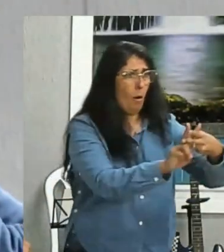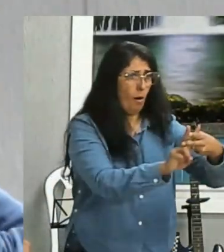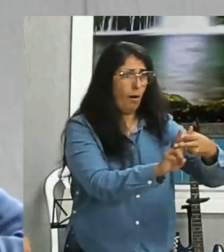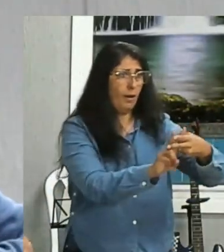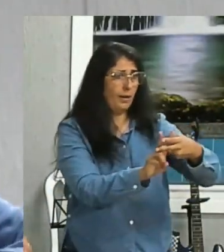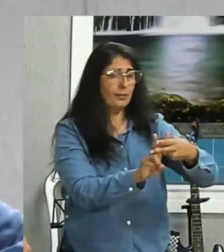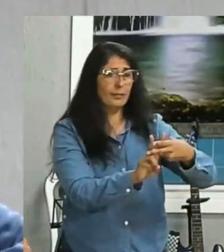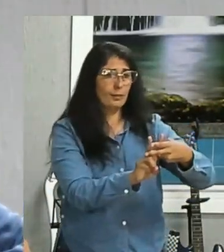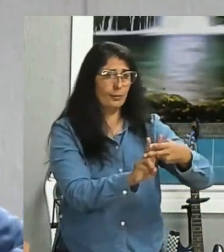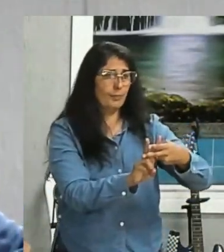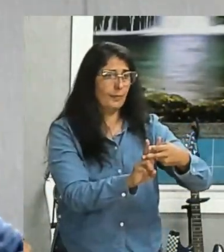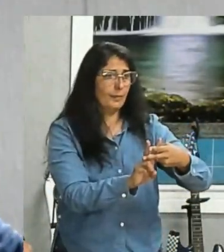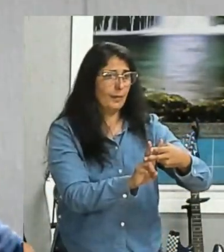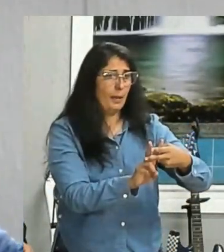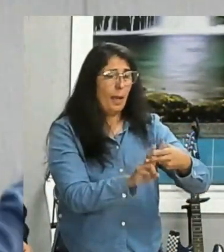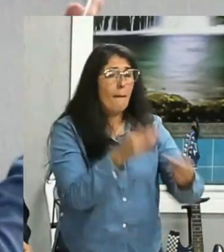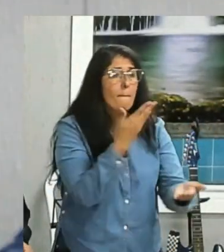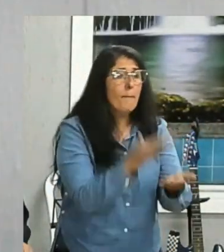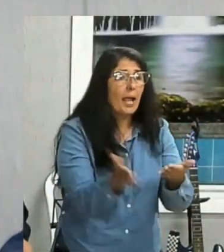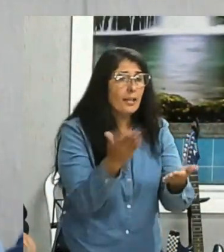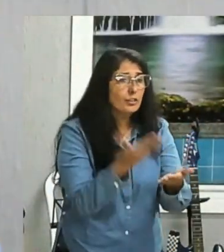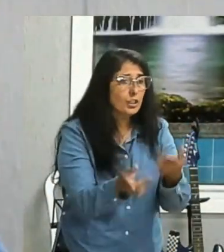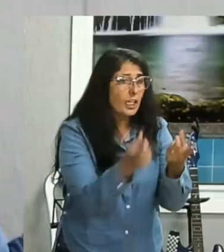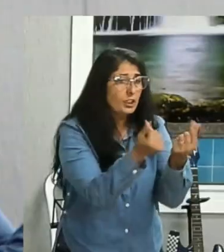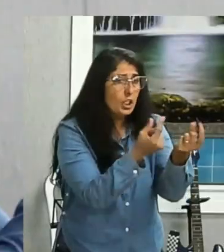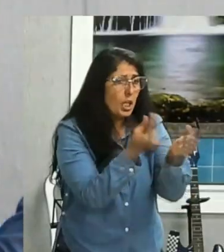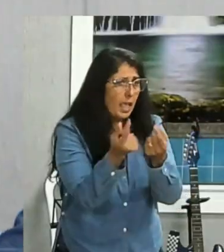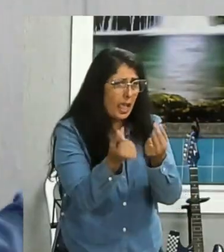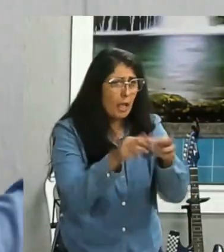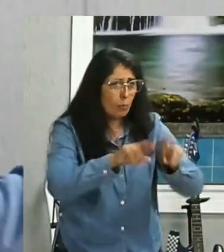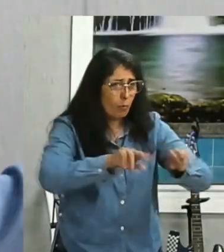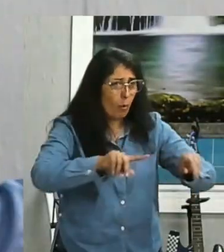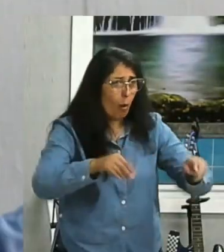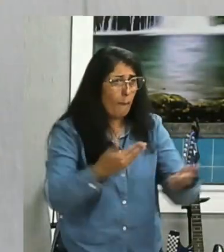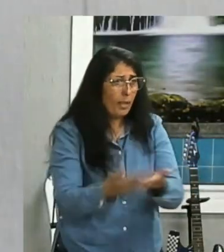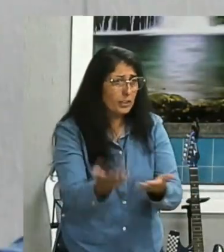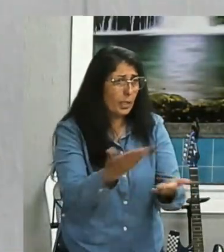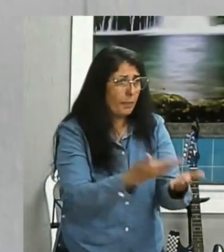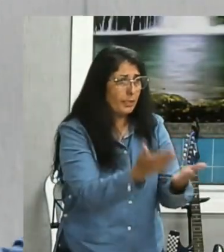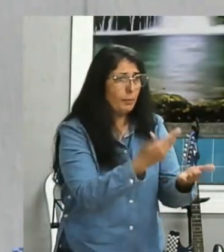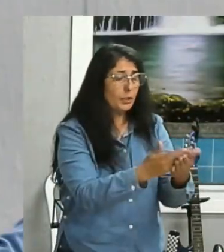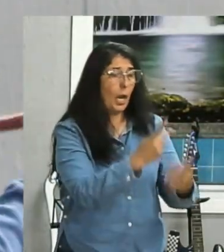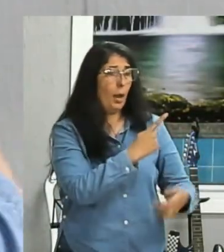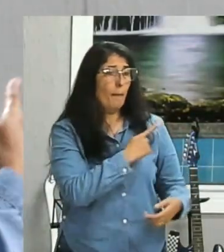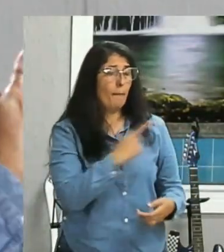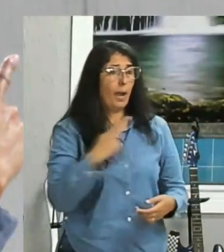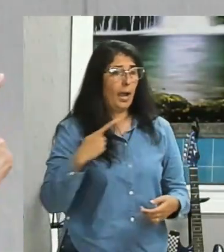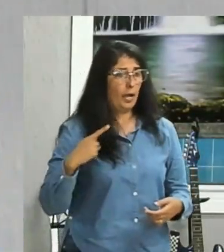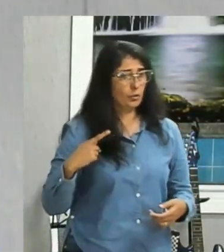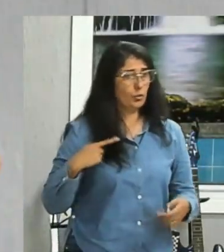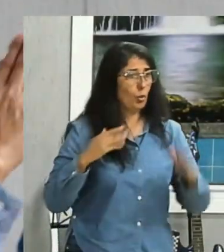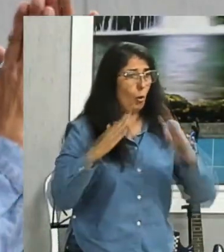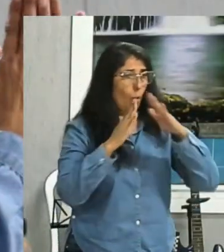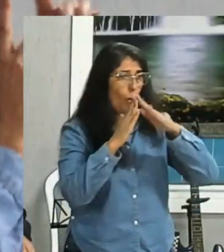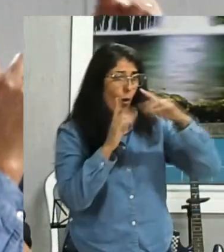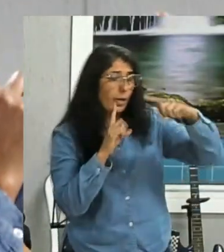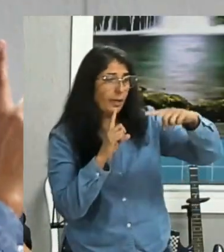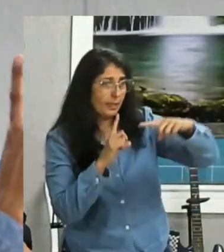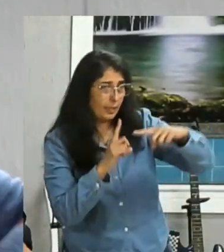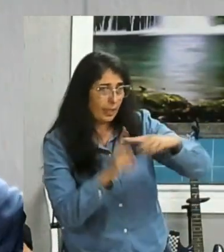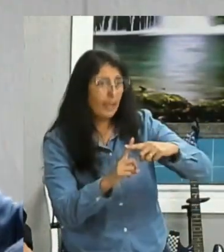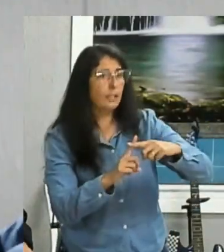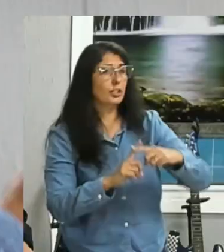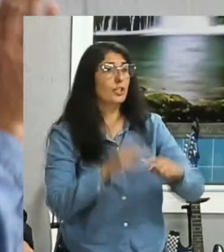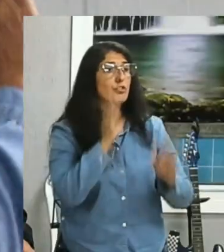estavam perdendo os seus bens, muitos estavam sendo mortos. Um pastor da igreja, de uma dessas igrejas,